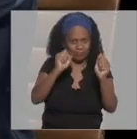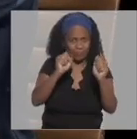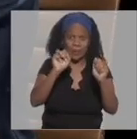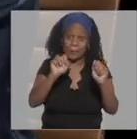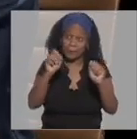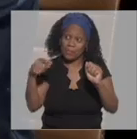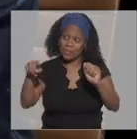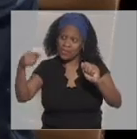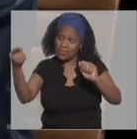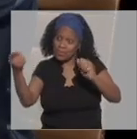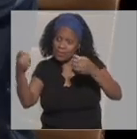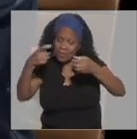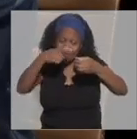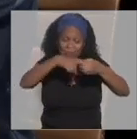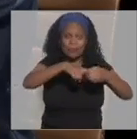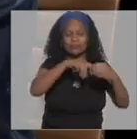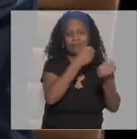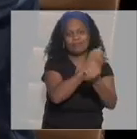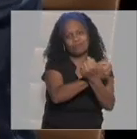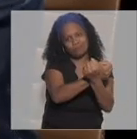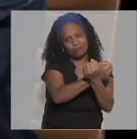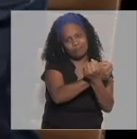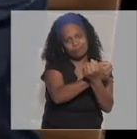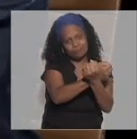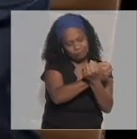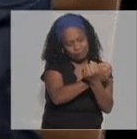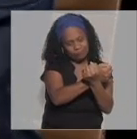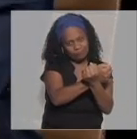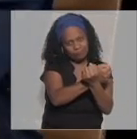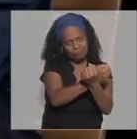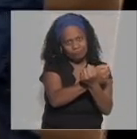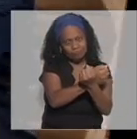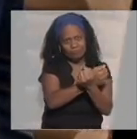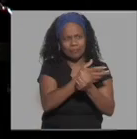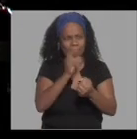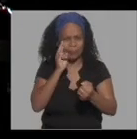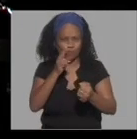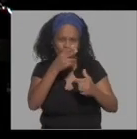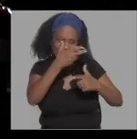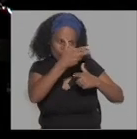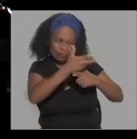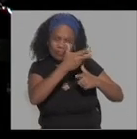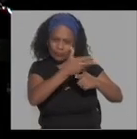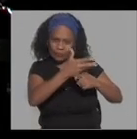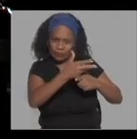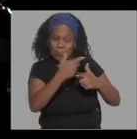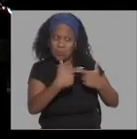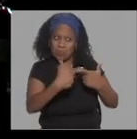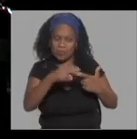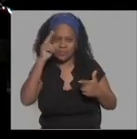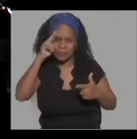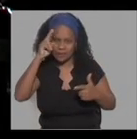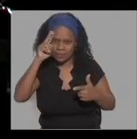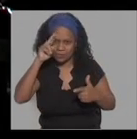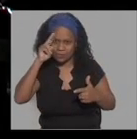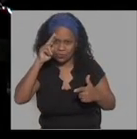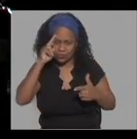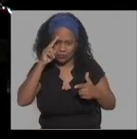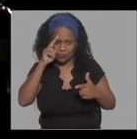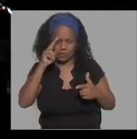se tornou escravo né inclusive mas vão assistir aqui porque acho que essa história